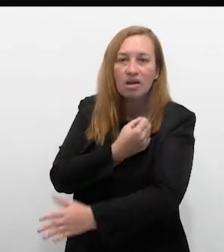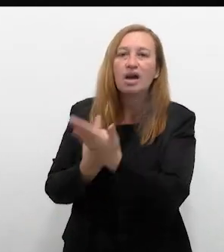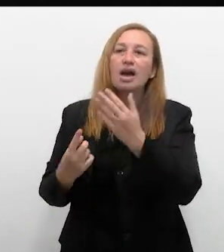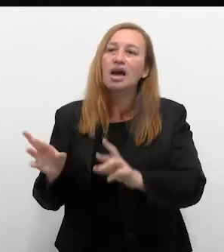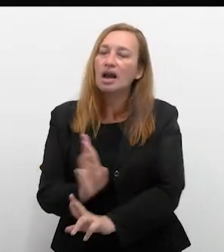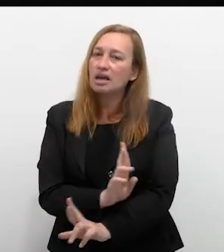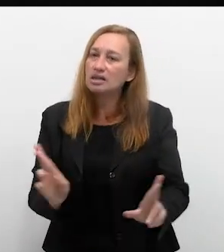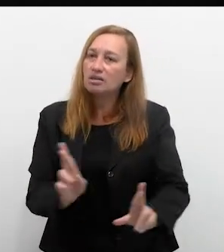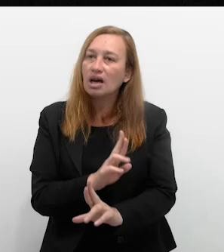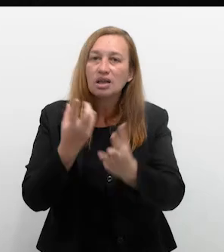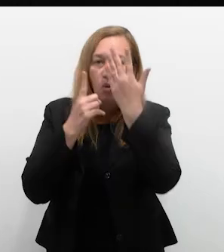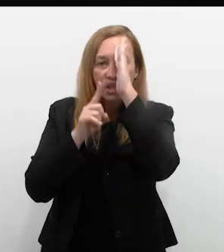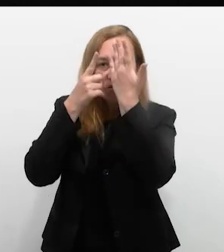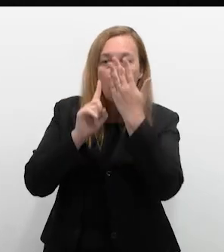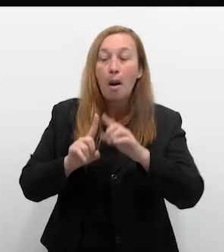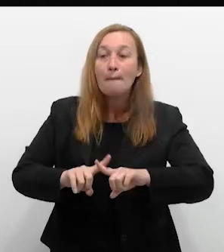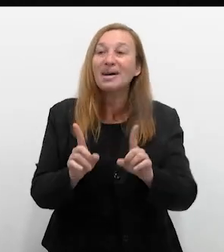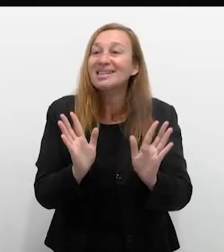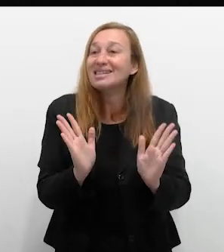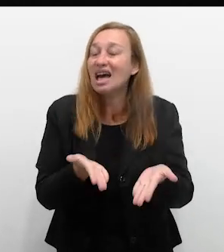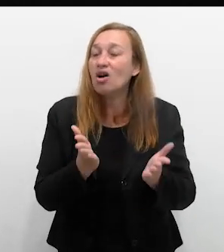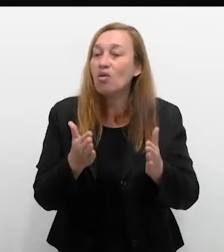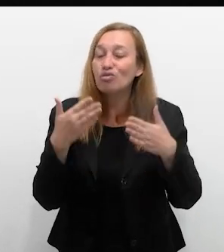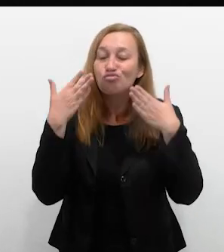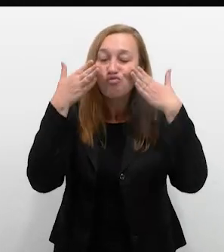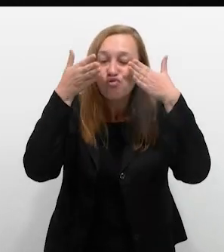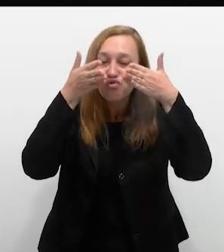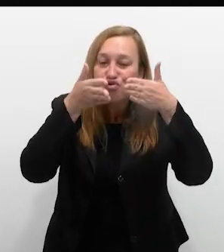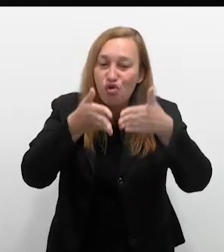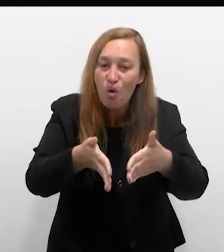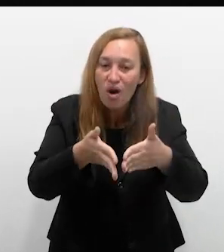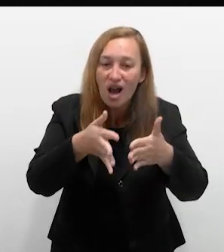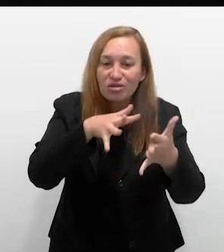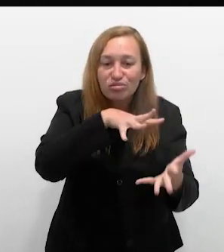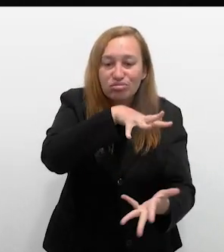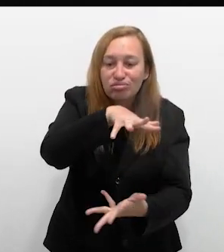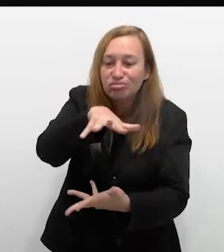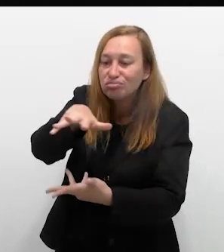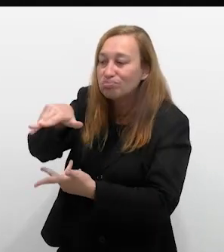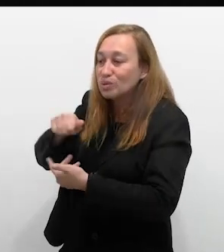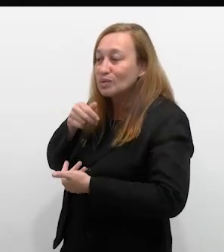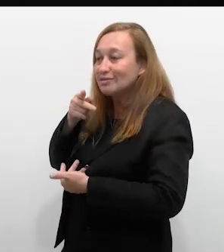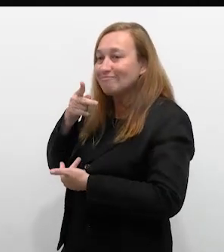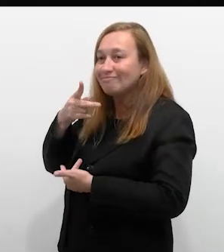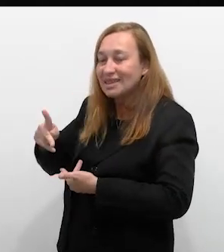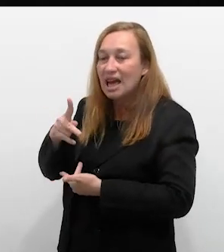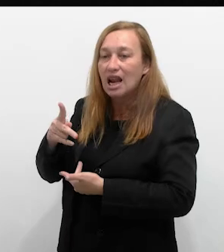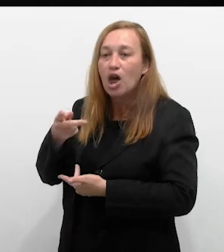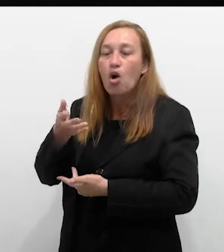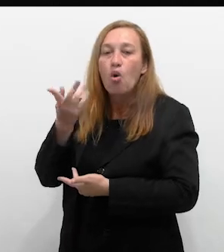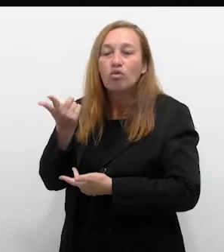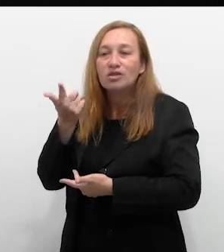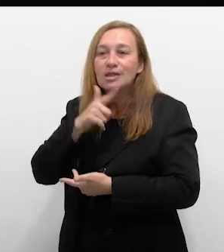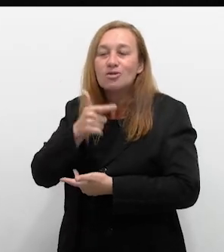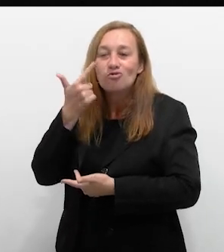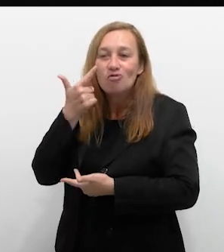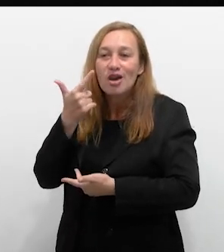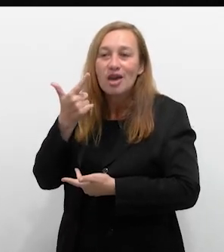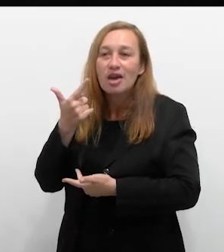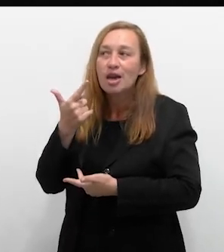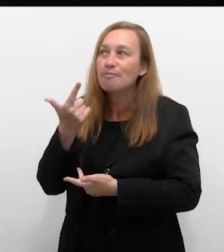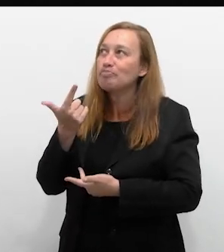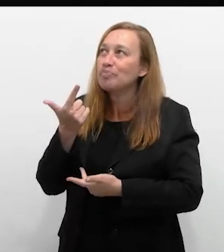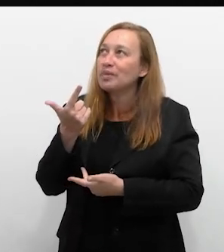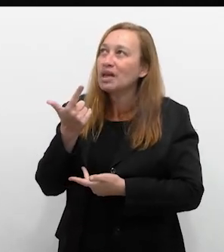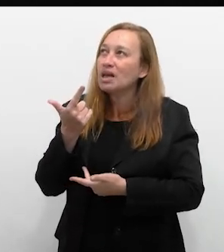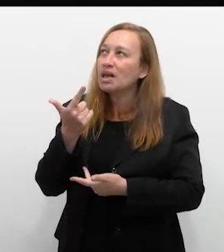de emoção em relação ao carnaval. Mas agora eu estou debruçado e focado no universo. E aí eu consigo ver, por